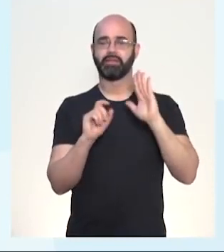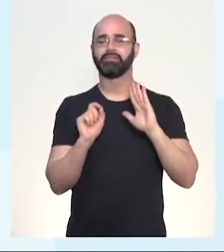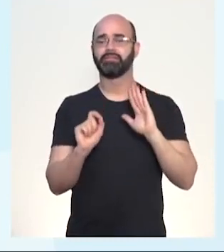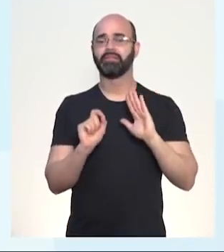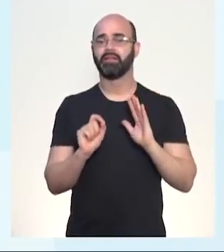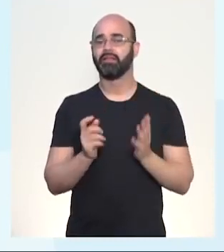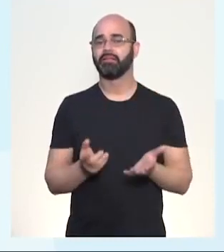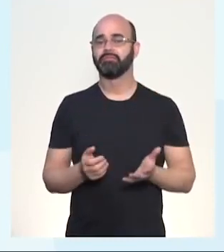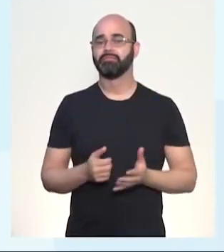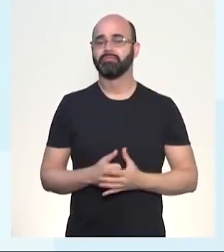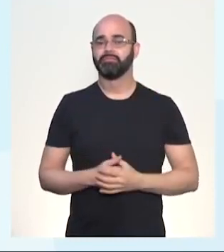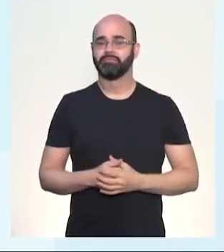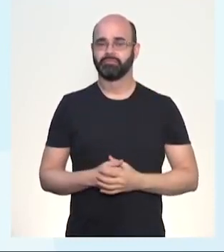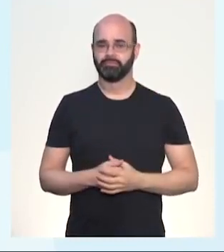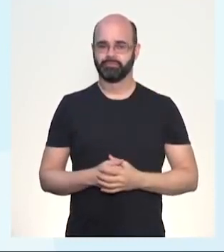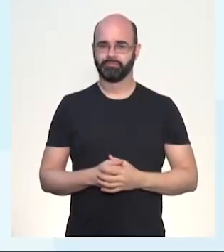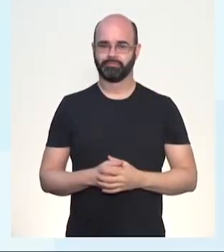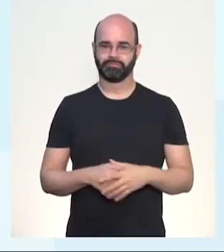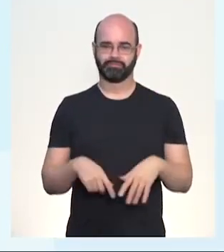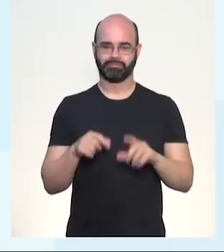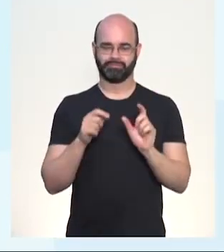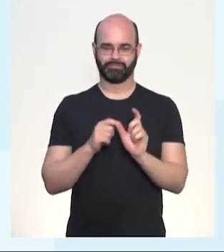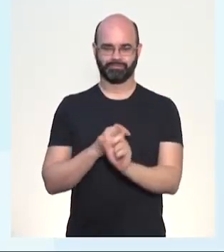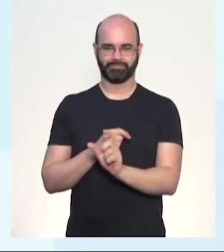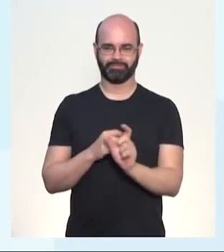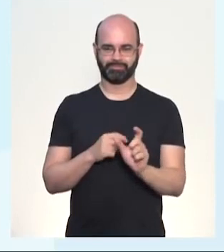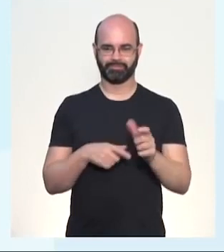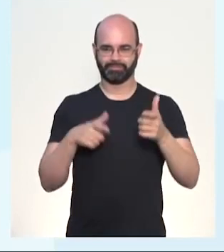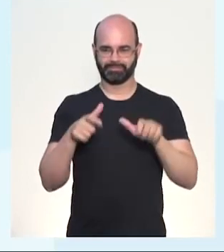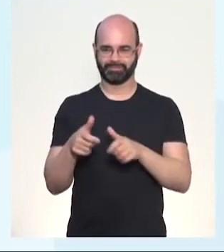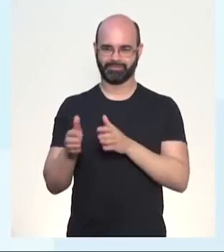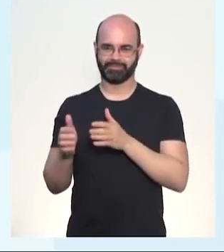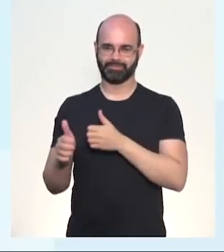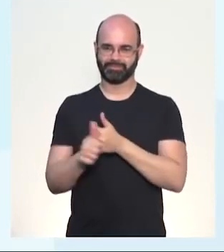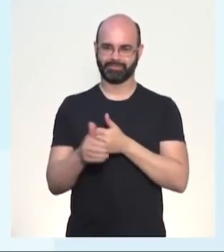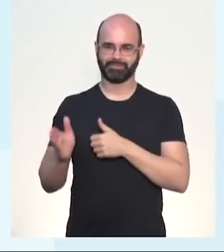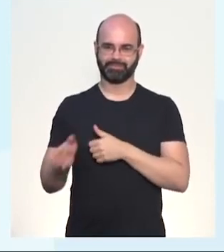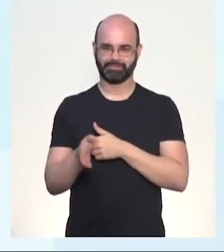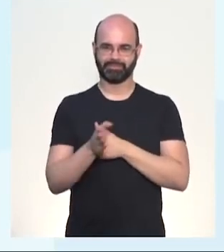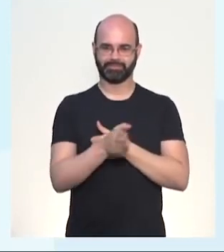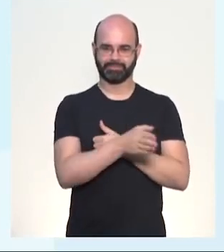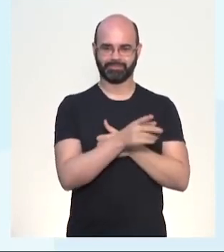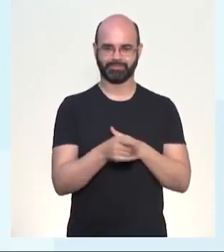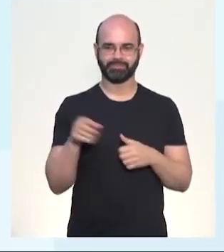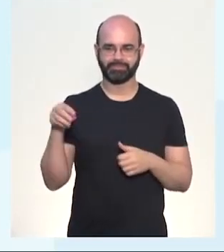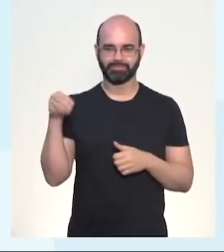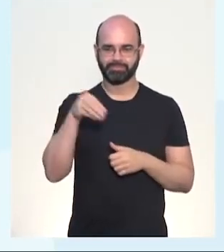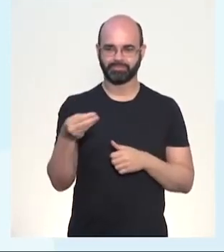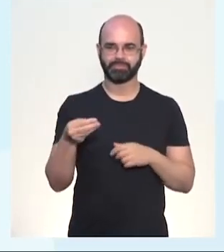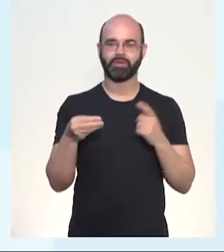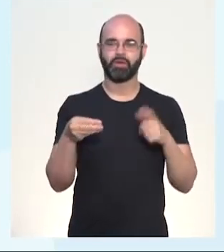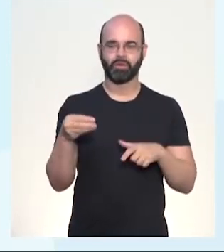posição que o termo ocupa dentro dessa sequência numérica, tudo bem? Então, o que você